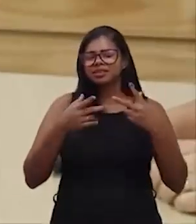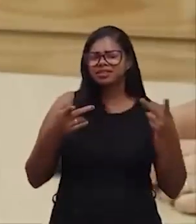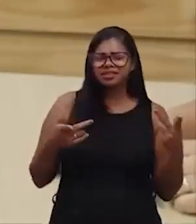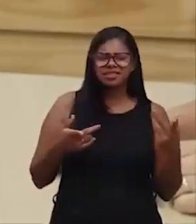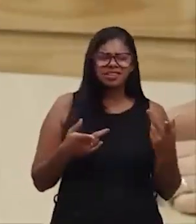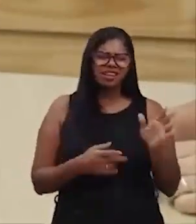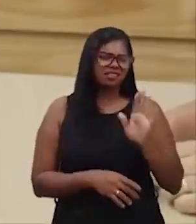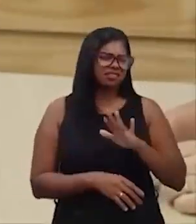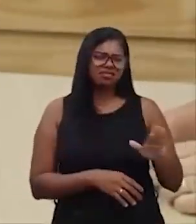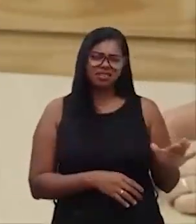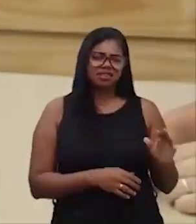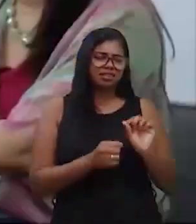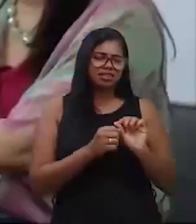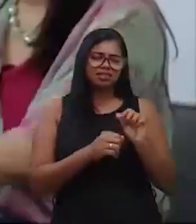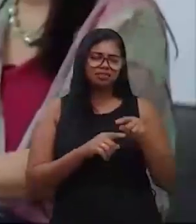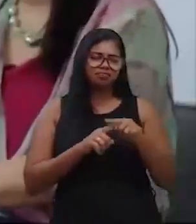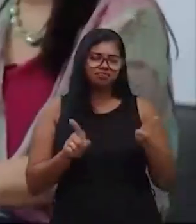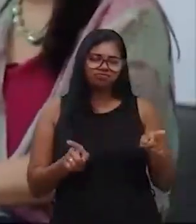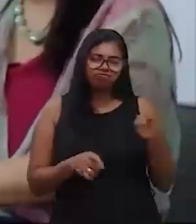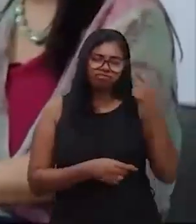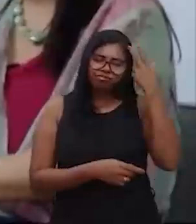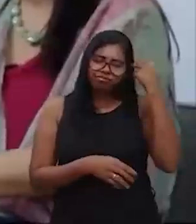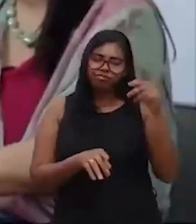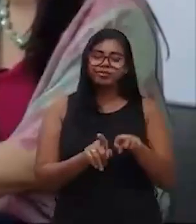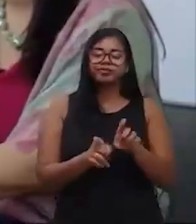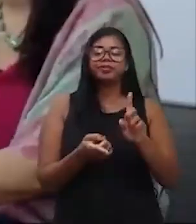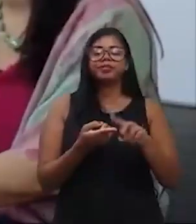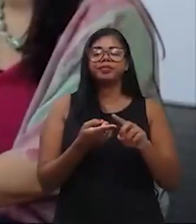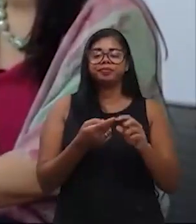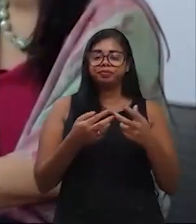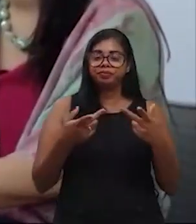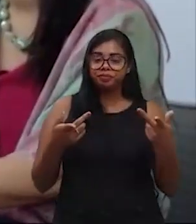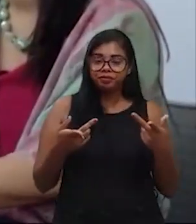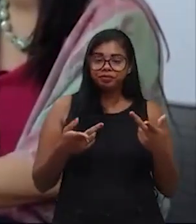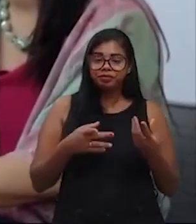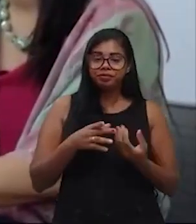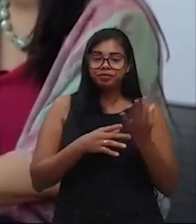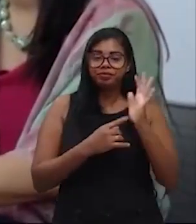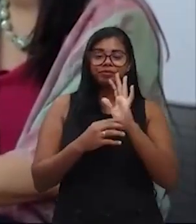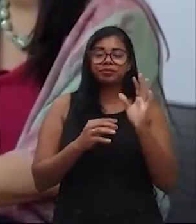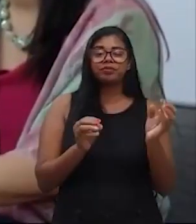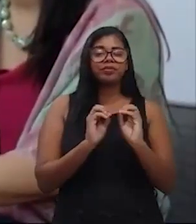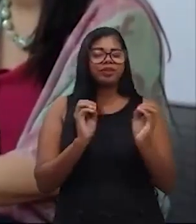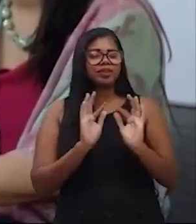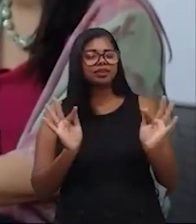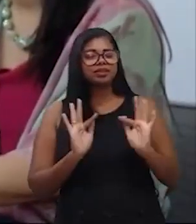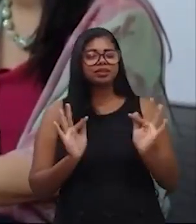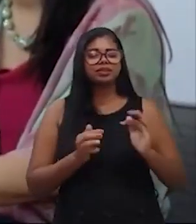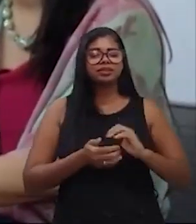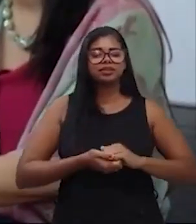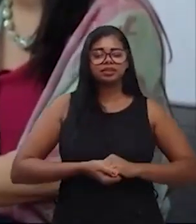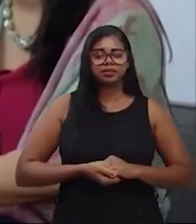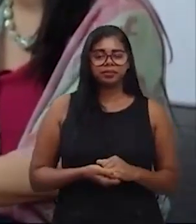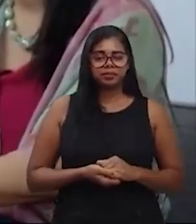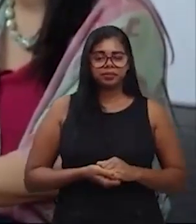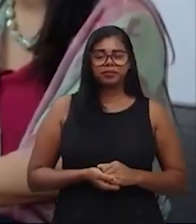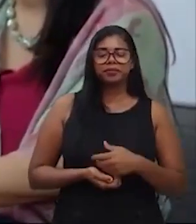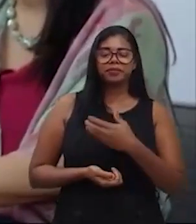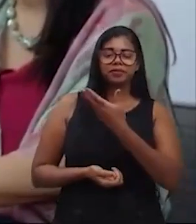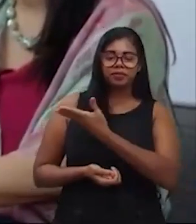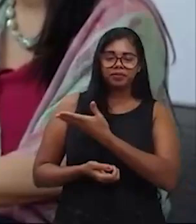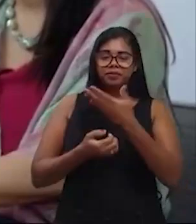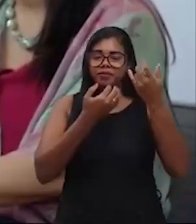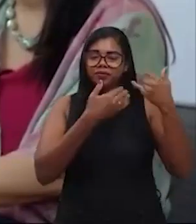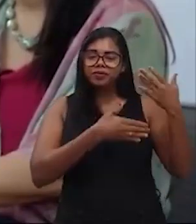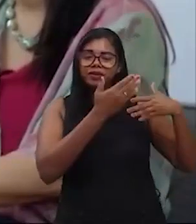essa coisa de criança, né, essa manualidade, né, que coisa simples. Isso. E aí eu fui